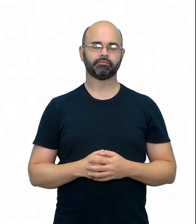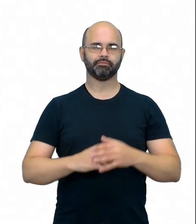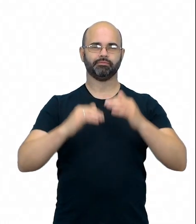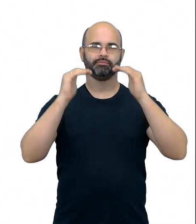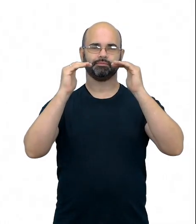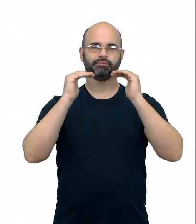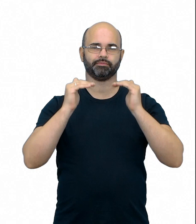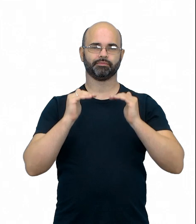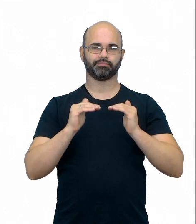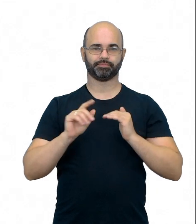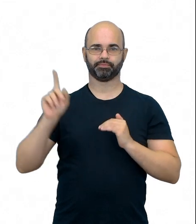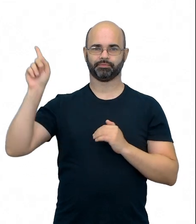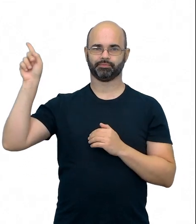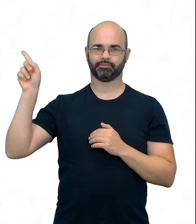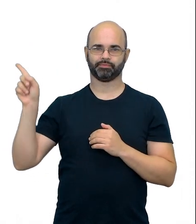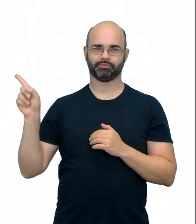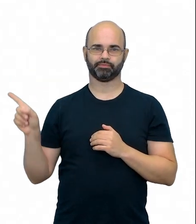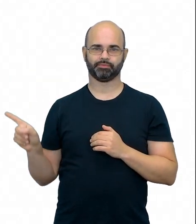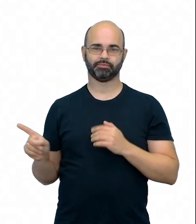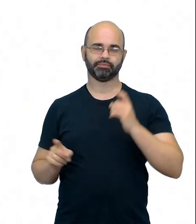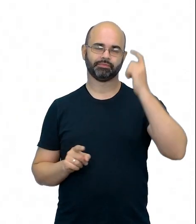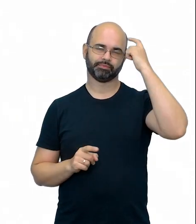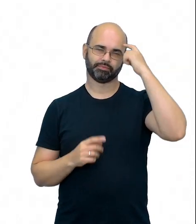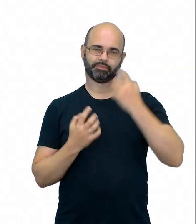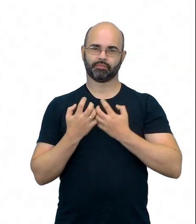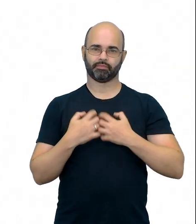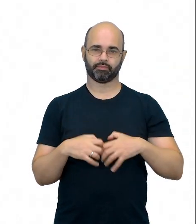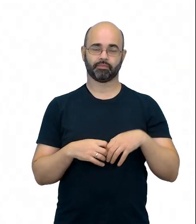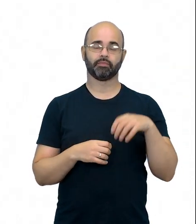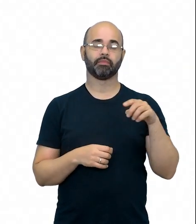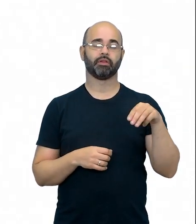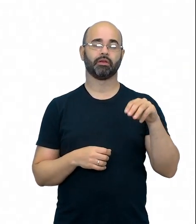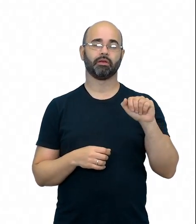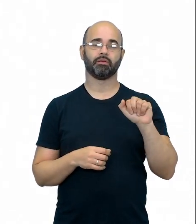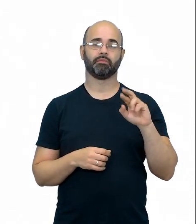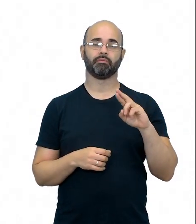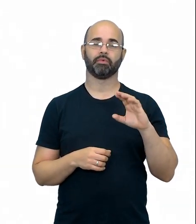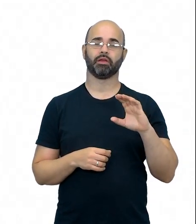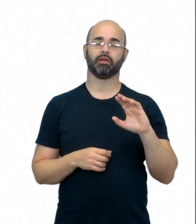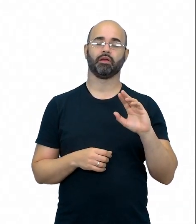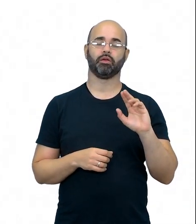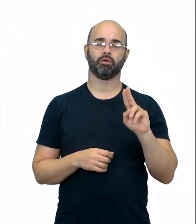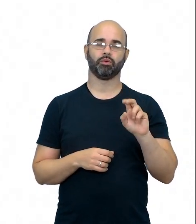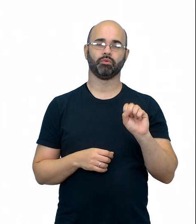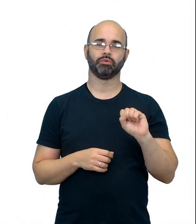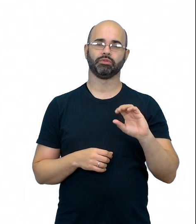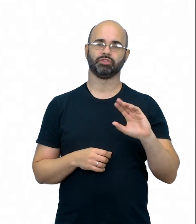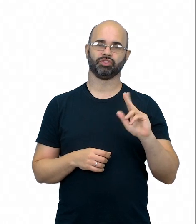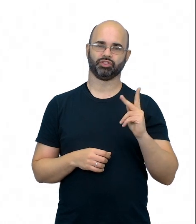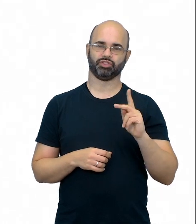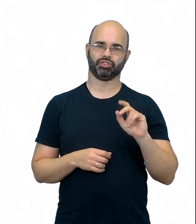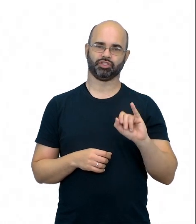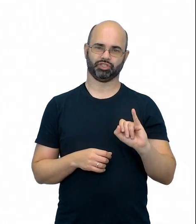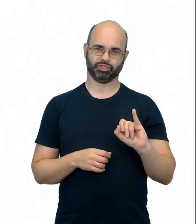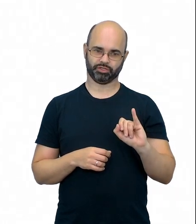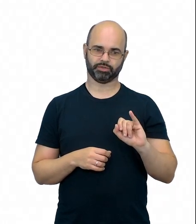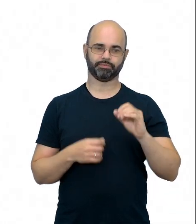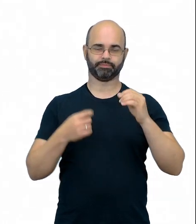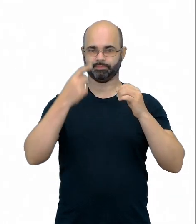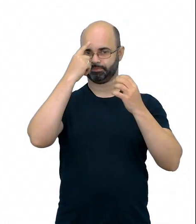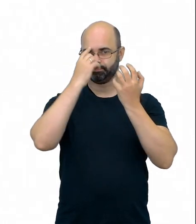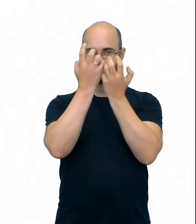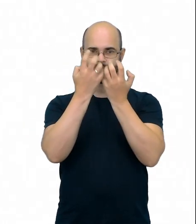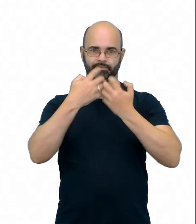da oralidade e da escrita, ainda falando sobre Marcuski, professores, as reflexões, elas dizem que não